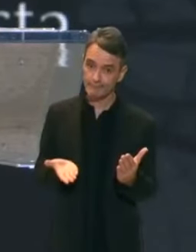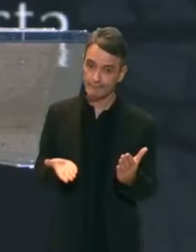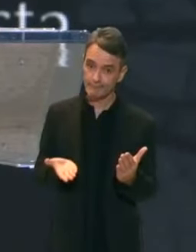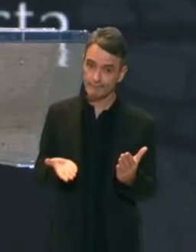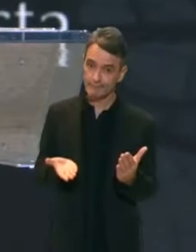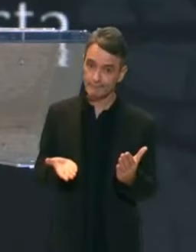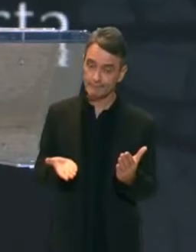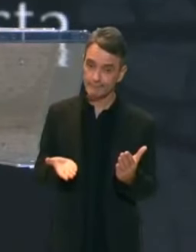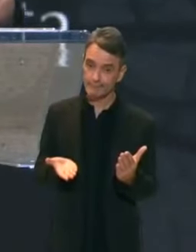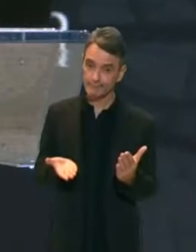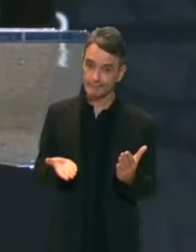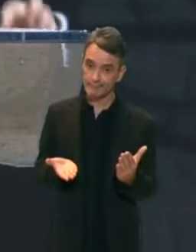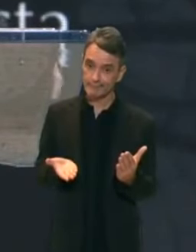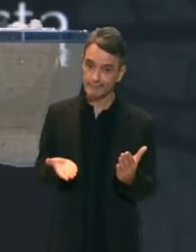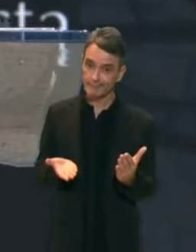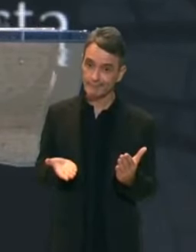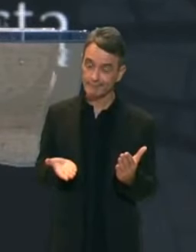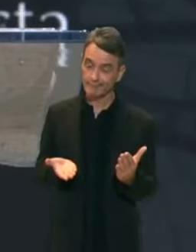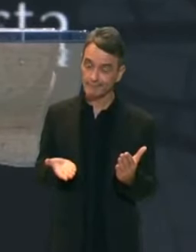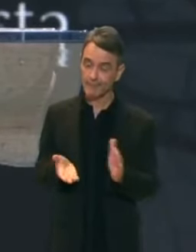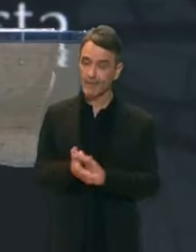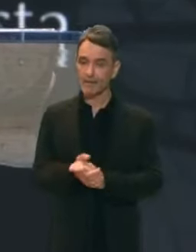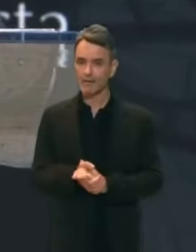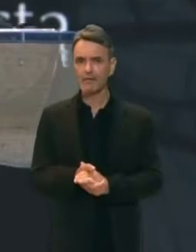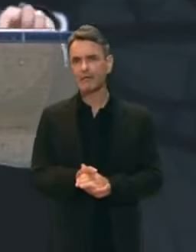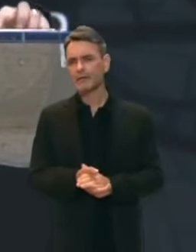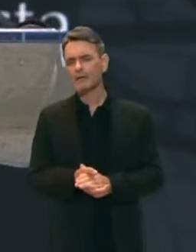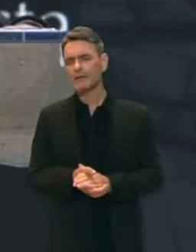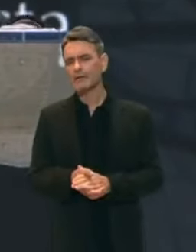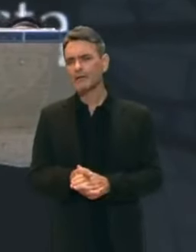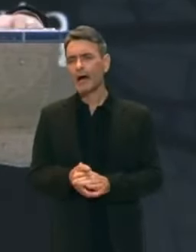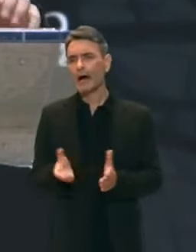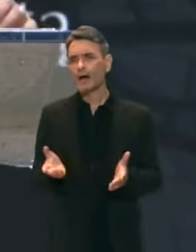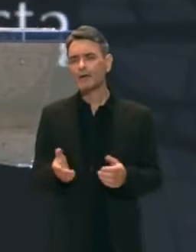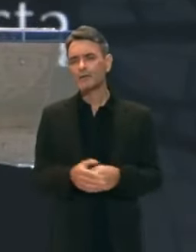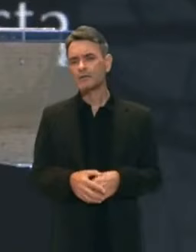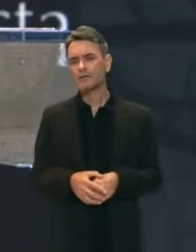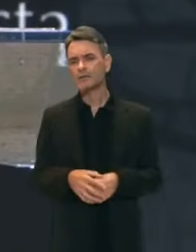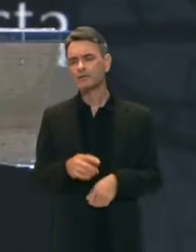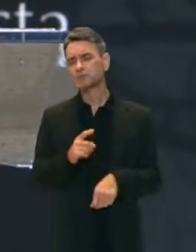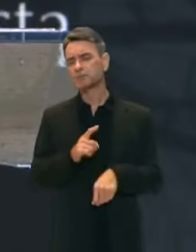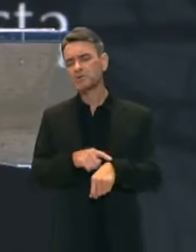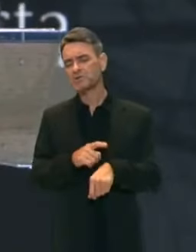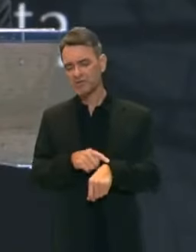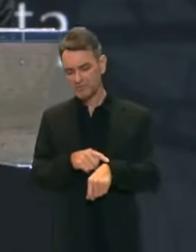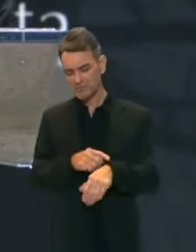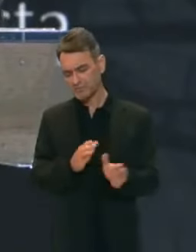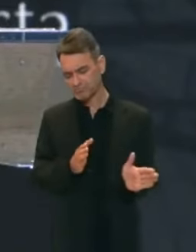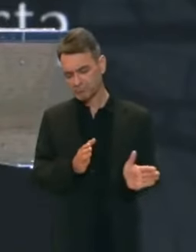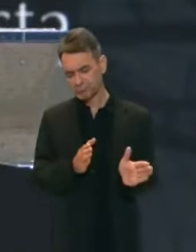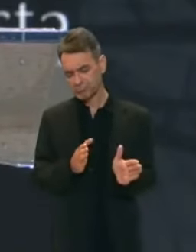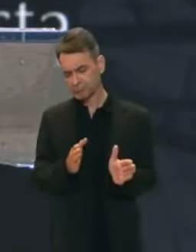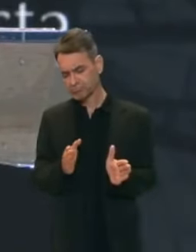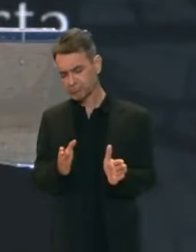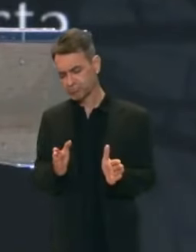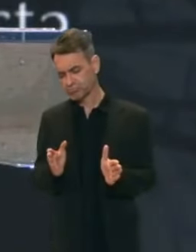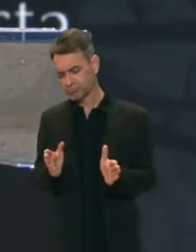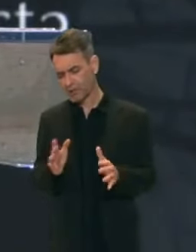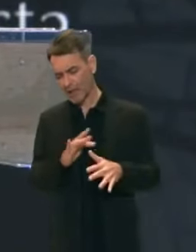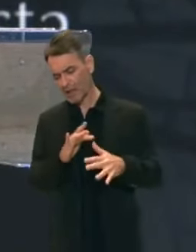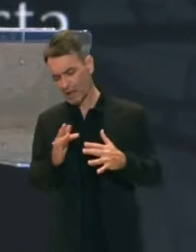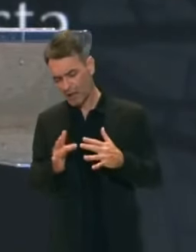Quanto tempo você está gastando nas coisas virtuais? E quanto tempo você